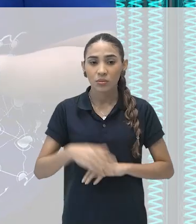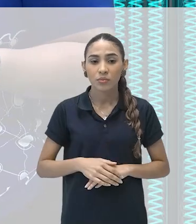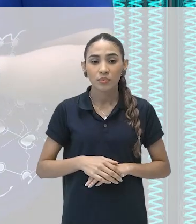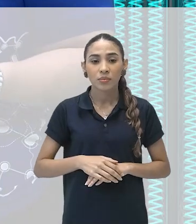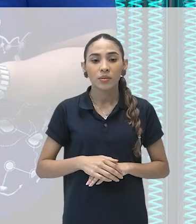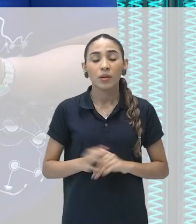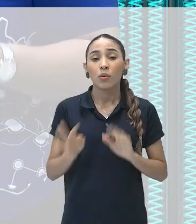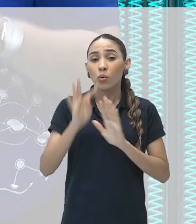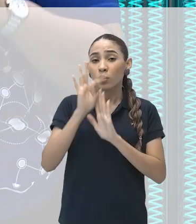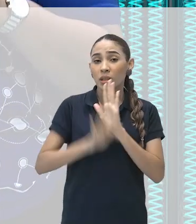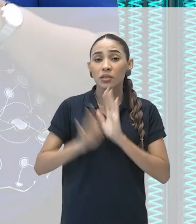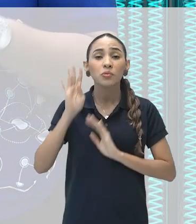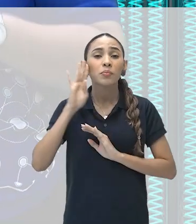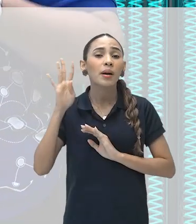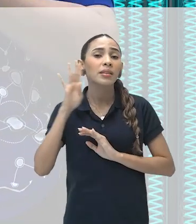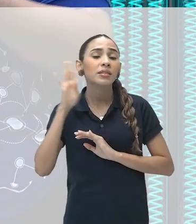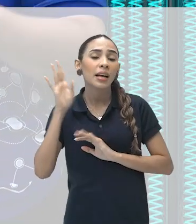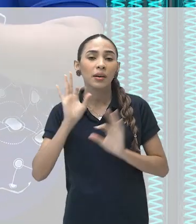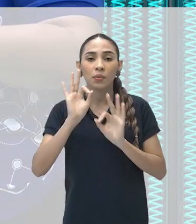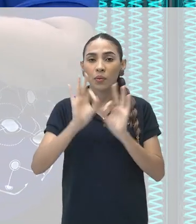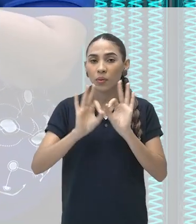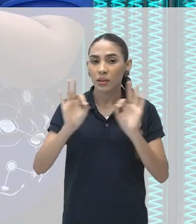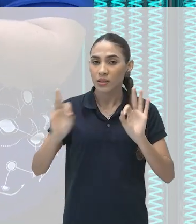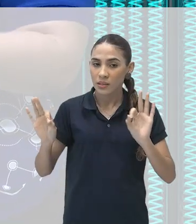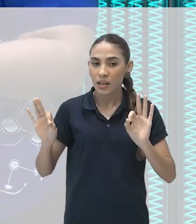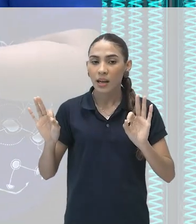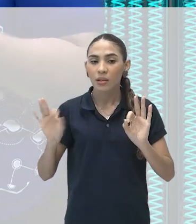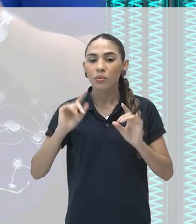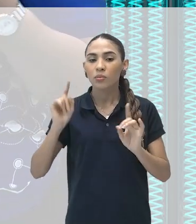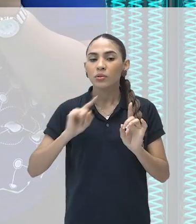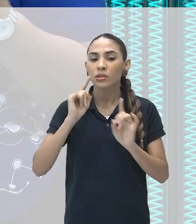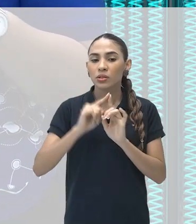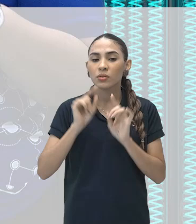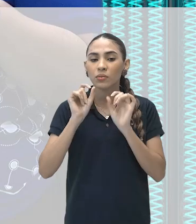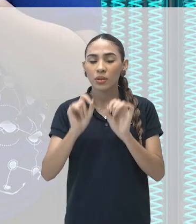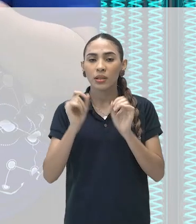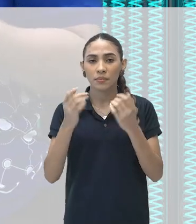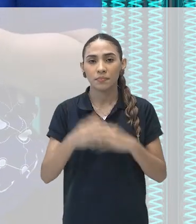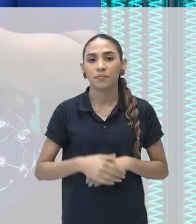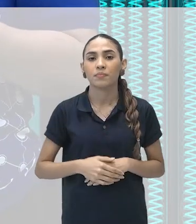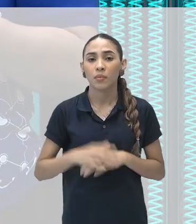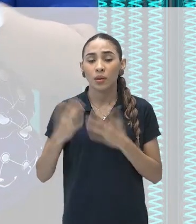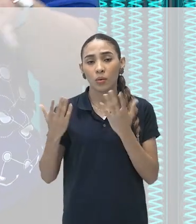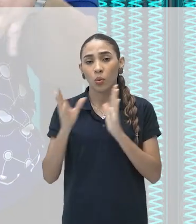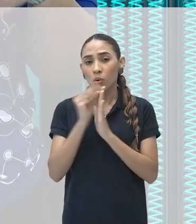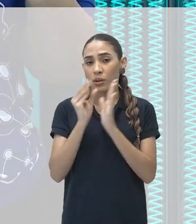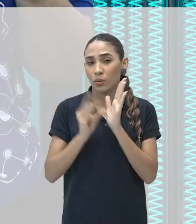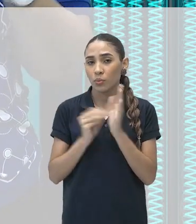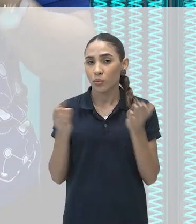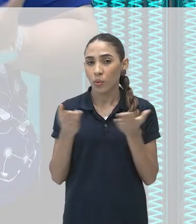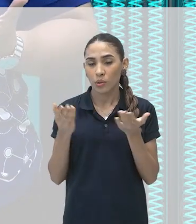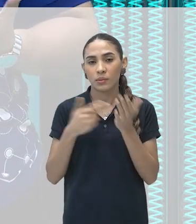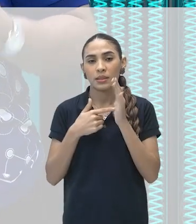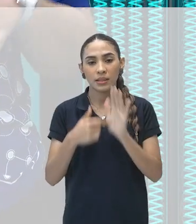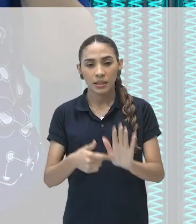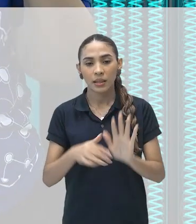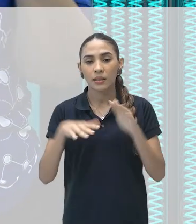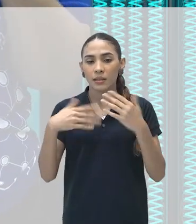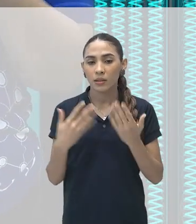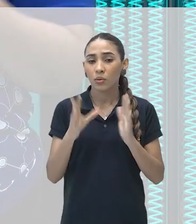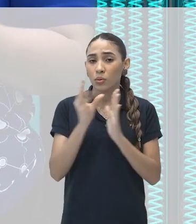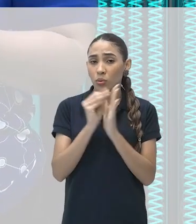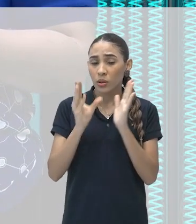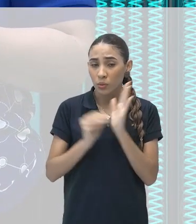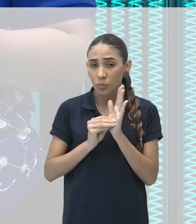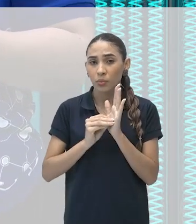um texto fictício que foi elaborado para ilustrar o nosso conteúdo. E o nosso conteúdo,